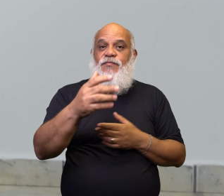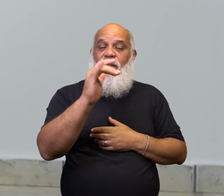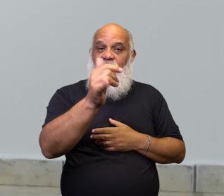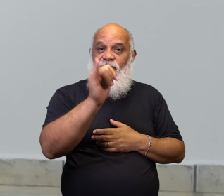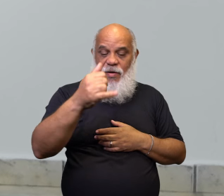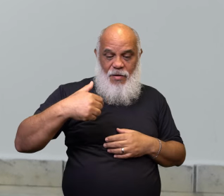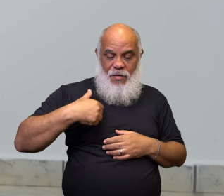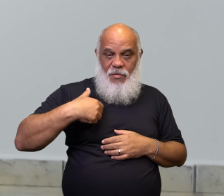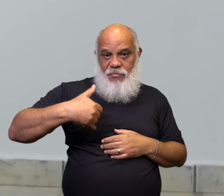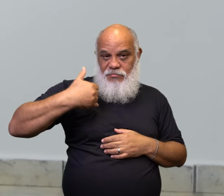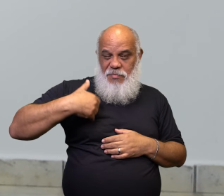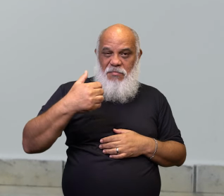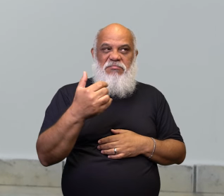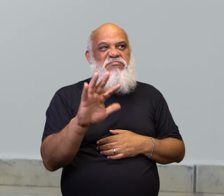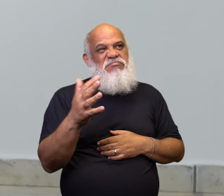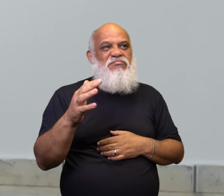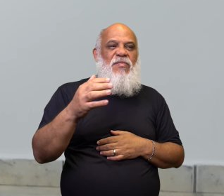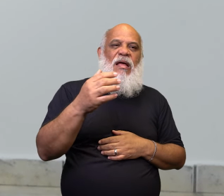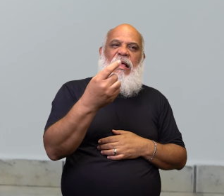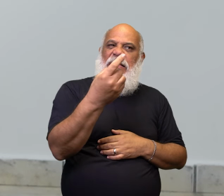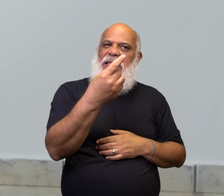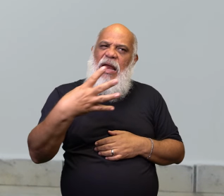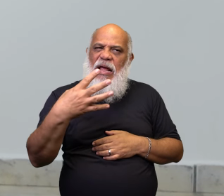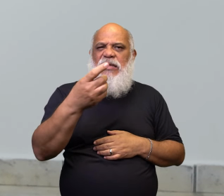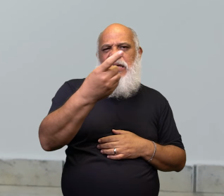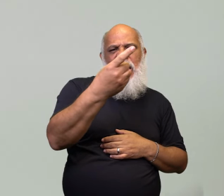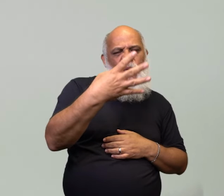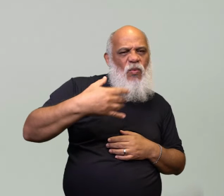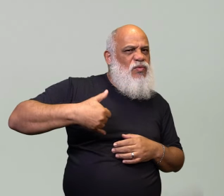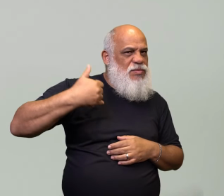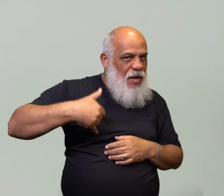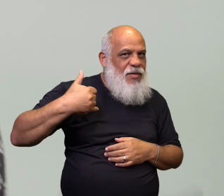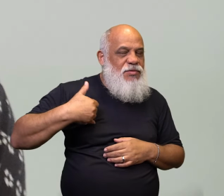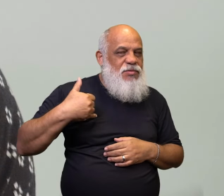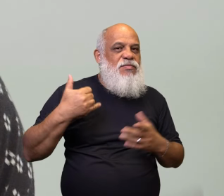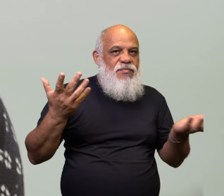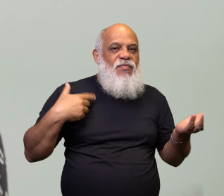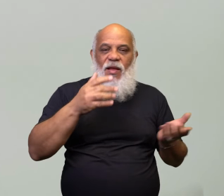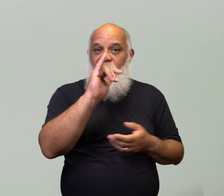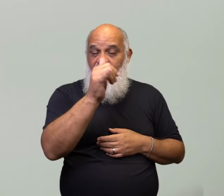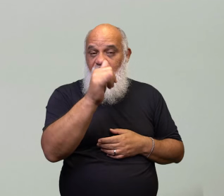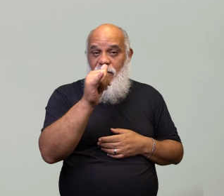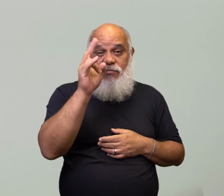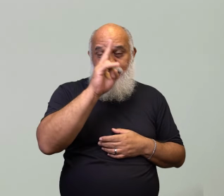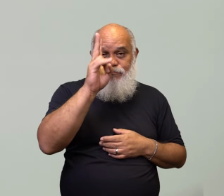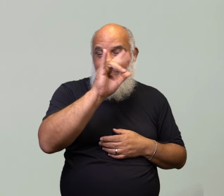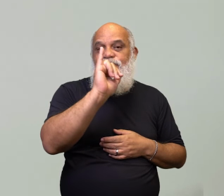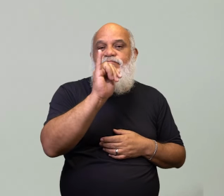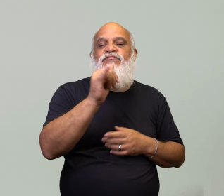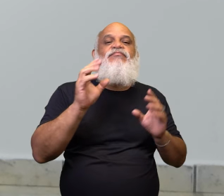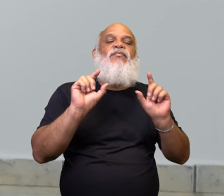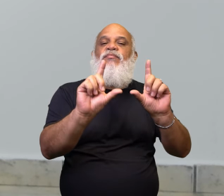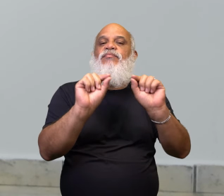fiz 13, né? 13, 14, de 13 para 14 anos, estou falando comigo, vocês sabem, né? De 13 para